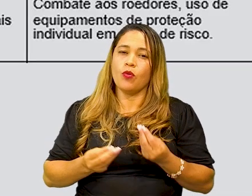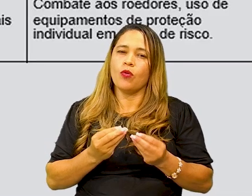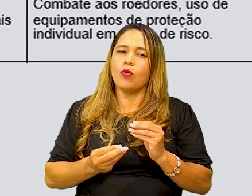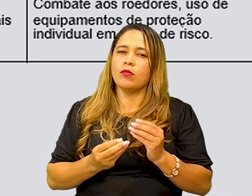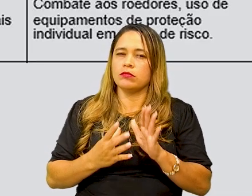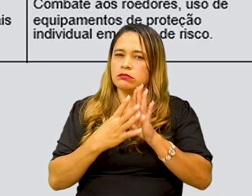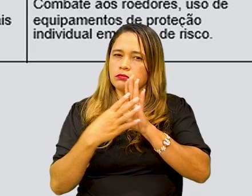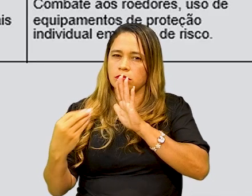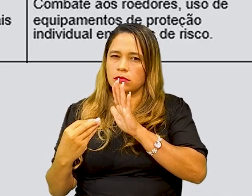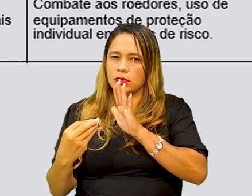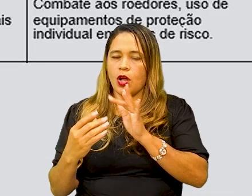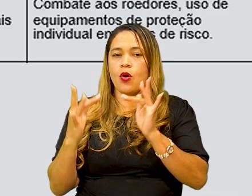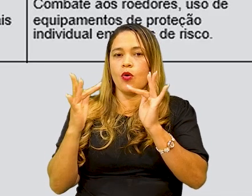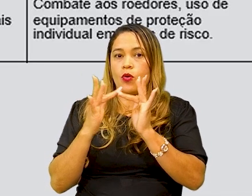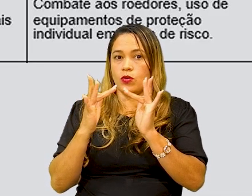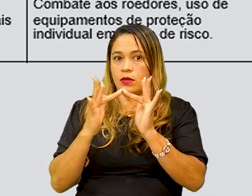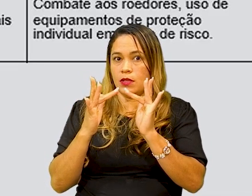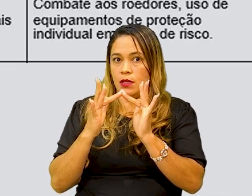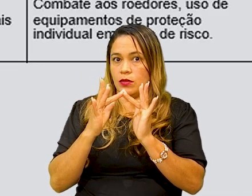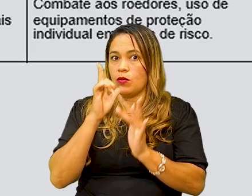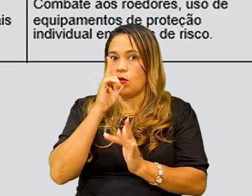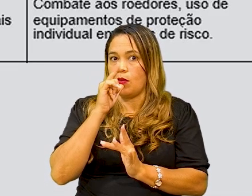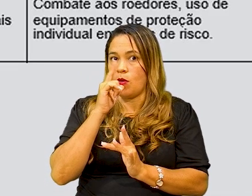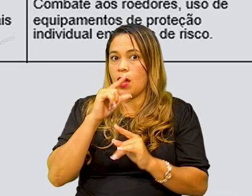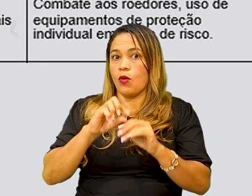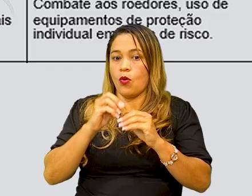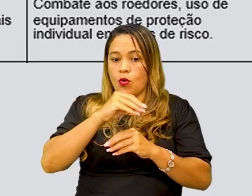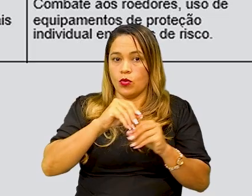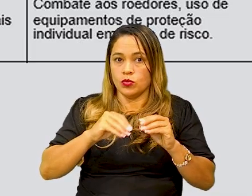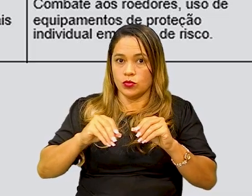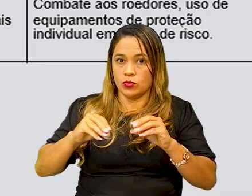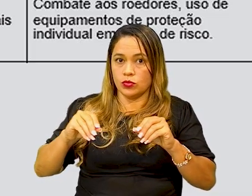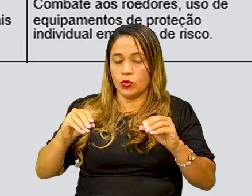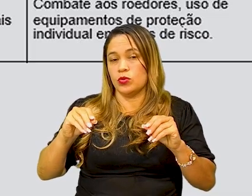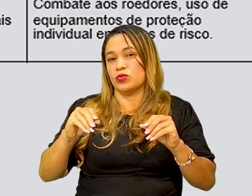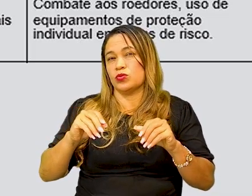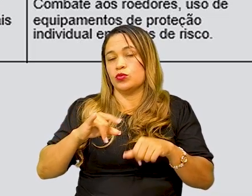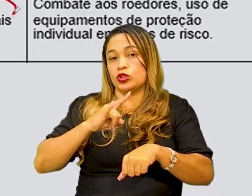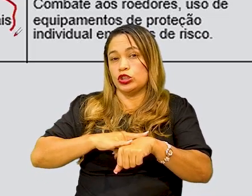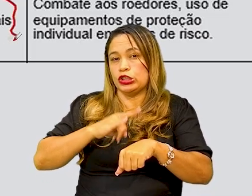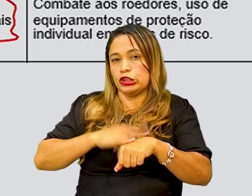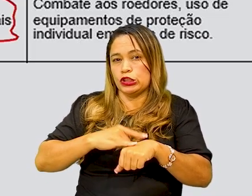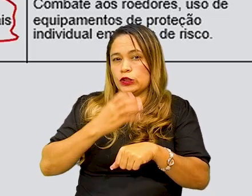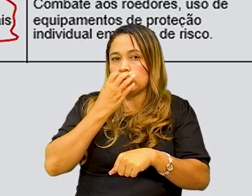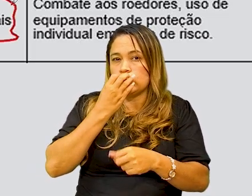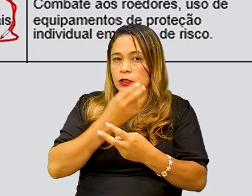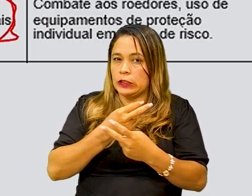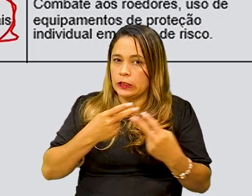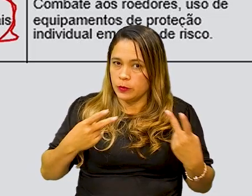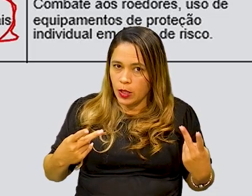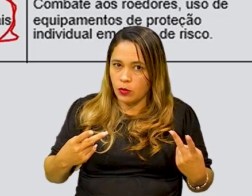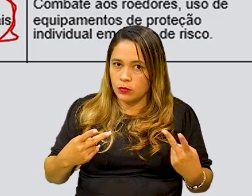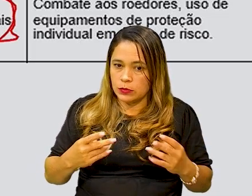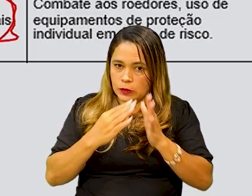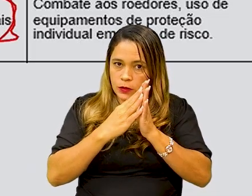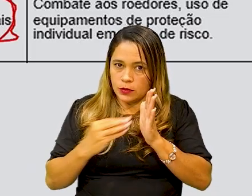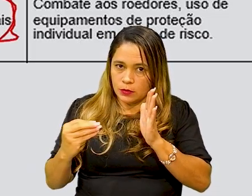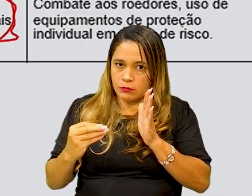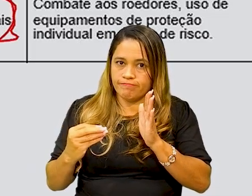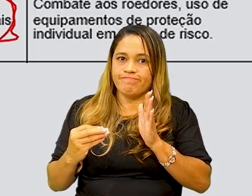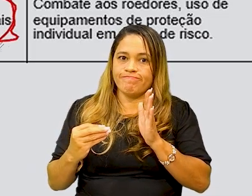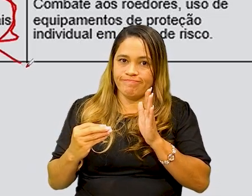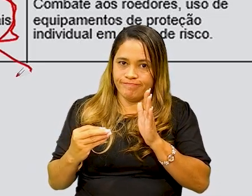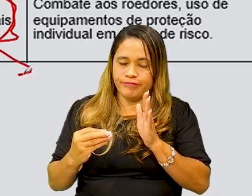o contato com água ou solo contaminados com a urina de animais. E aí eu vou fazer uma ênfase para você. Quando a gente